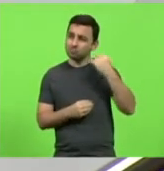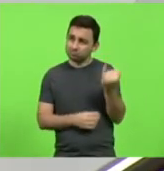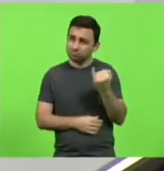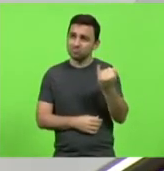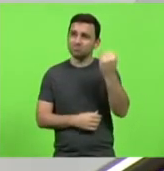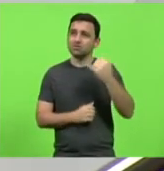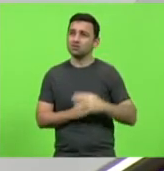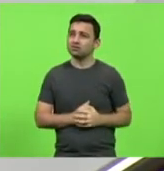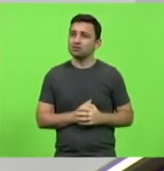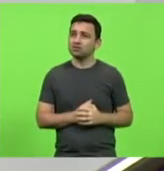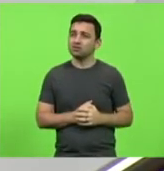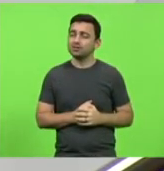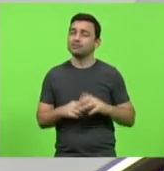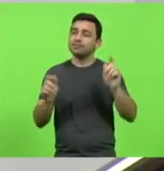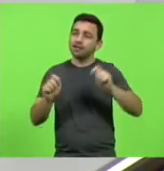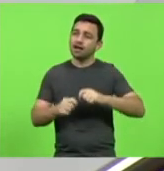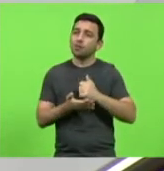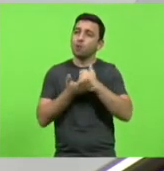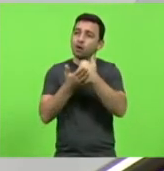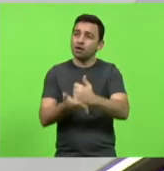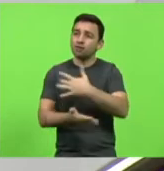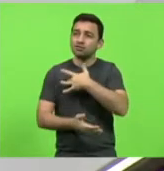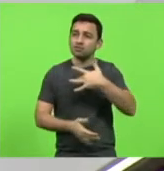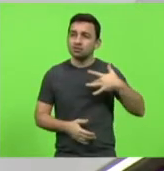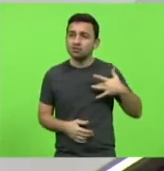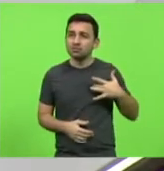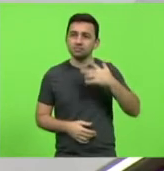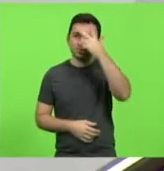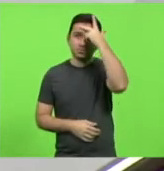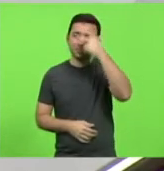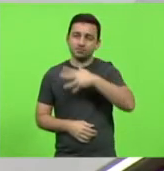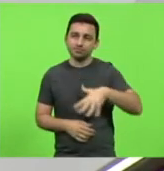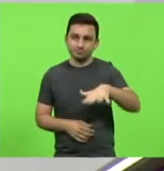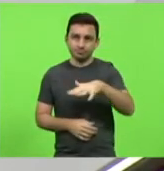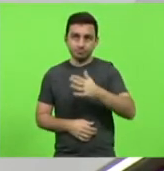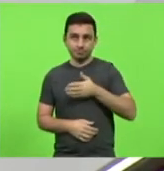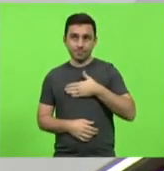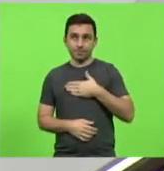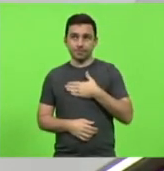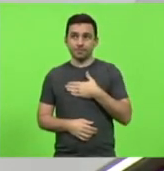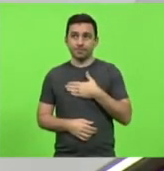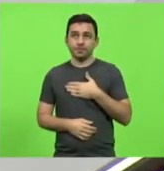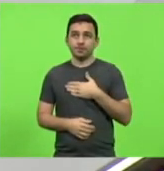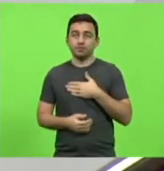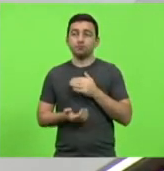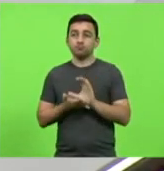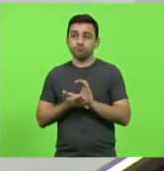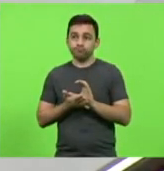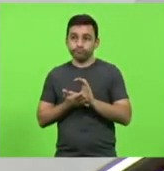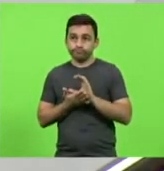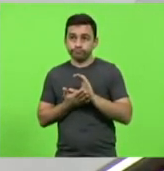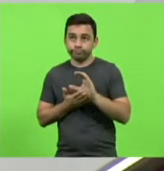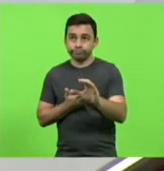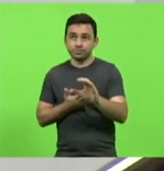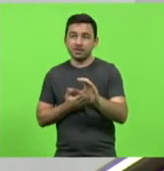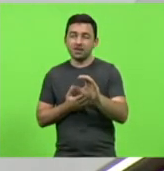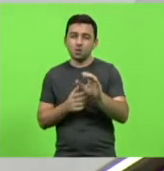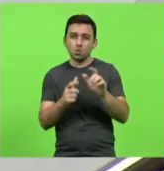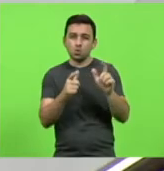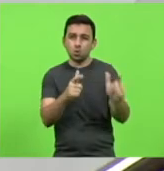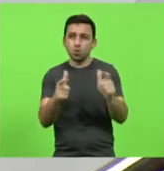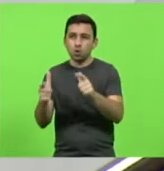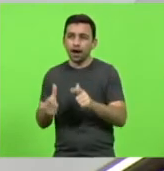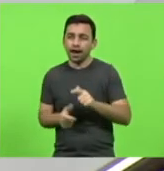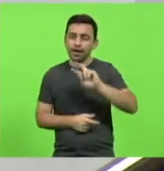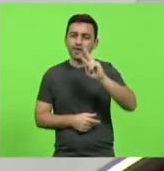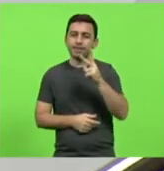que a gente possa ajudar, por exemplo, na saúde das pessoas. Eu destinei recursos para centros de